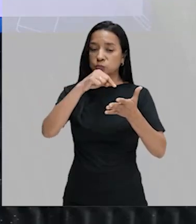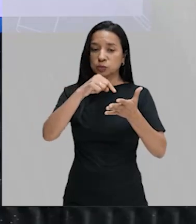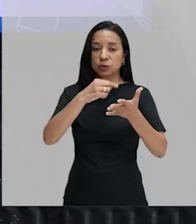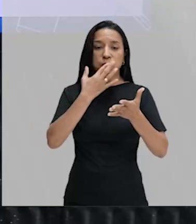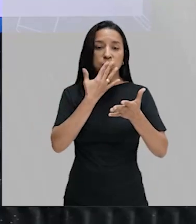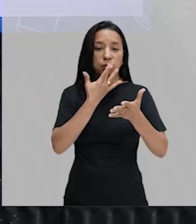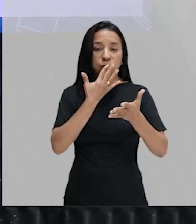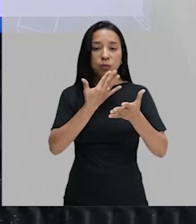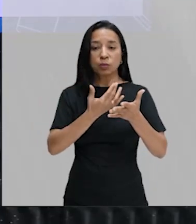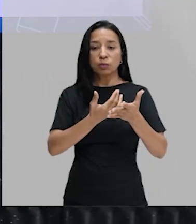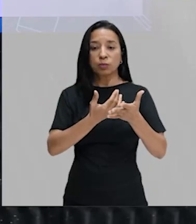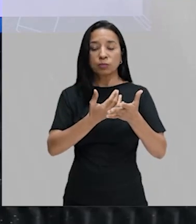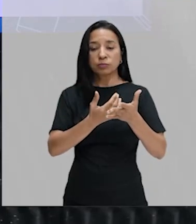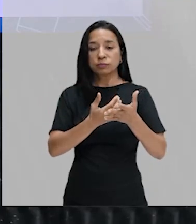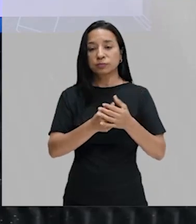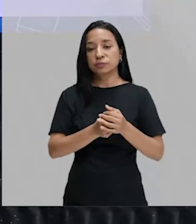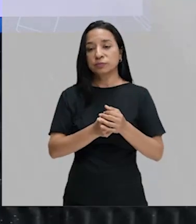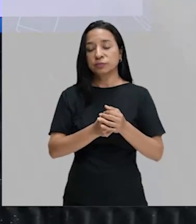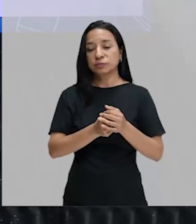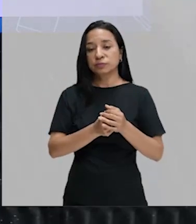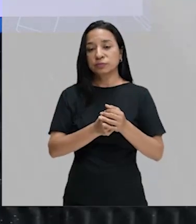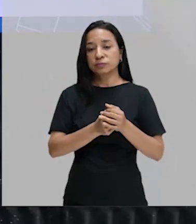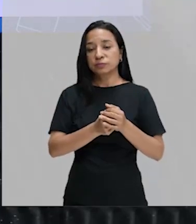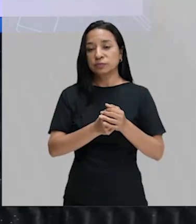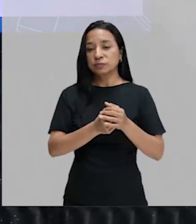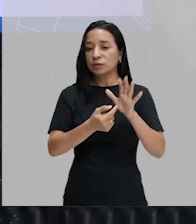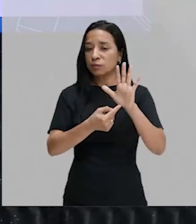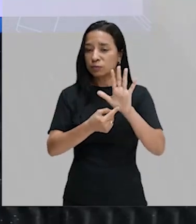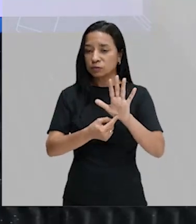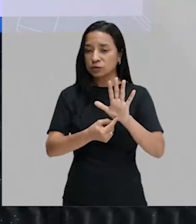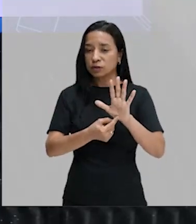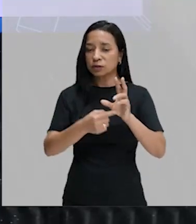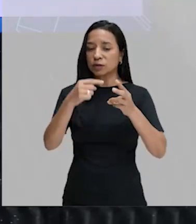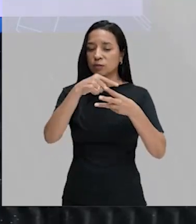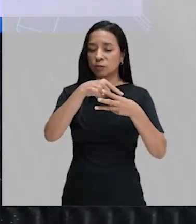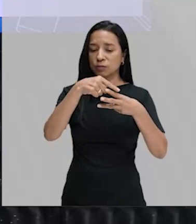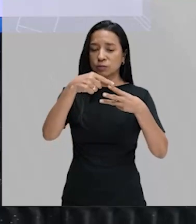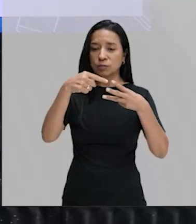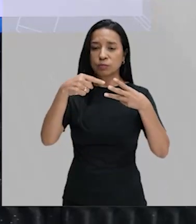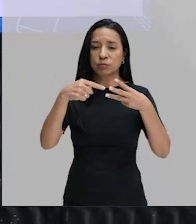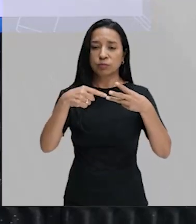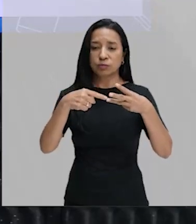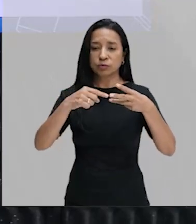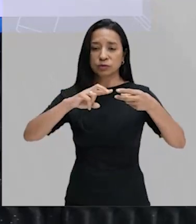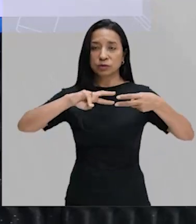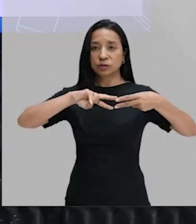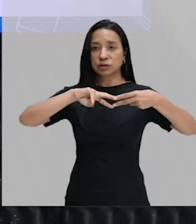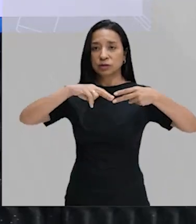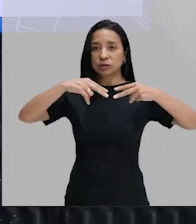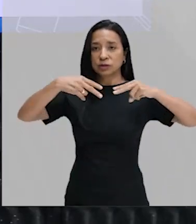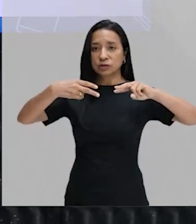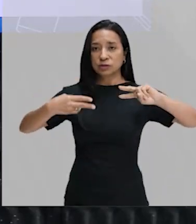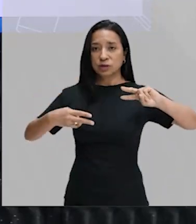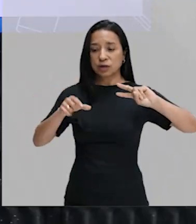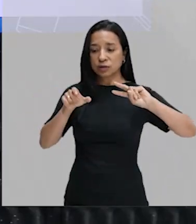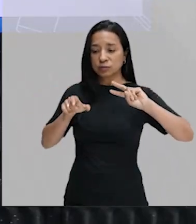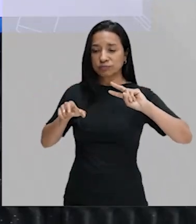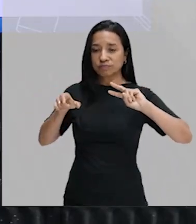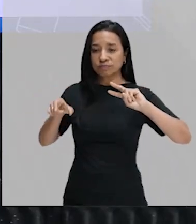desses animais é definida por 3 genes ligados ao cromossomo Z. Então,